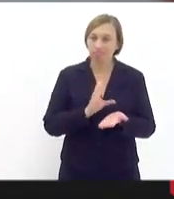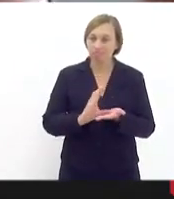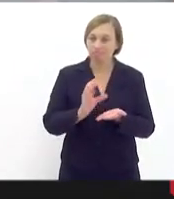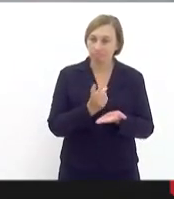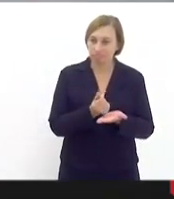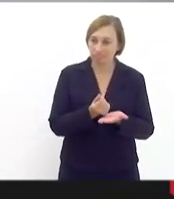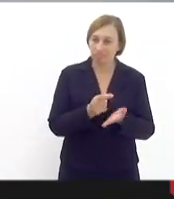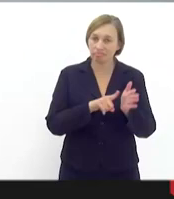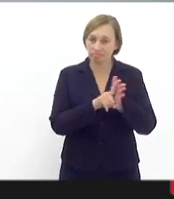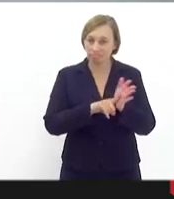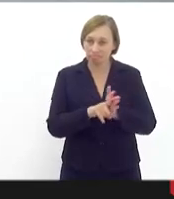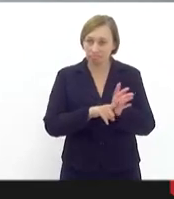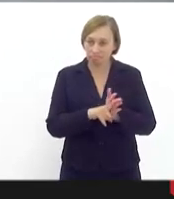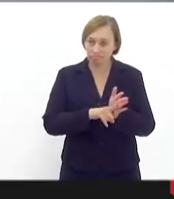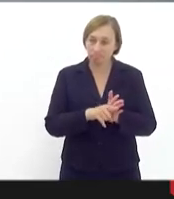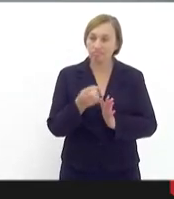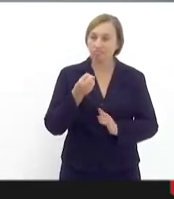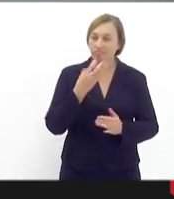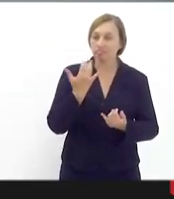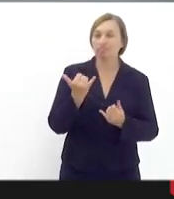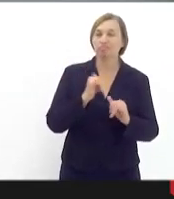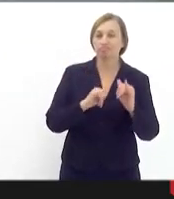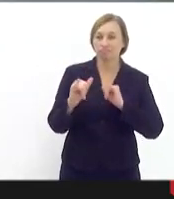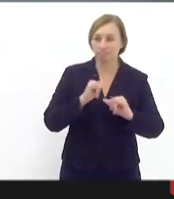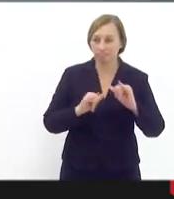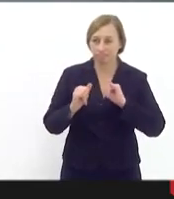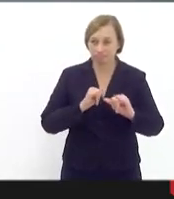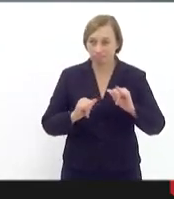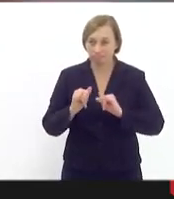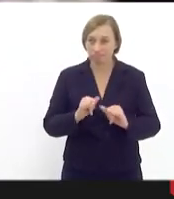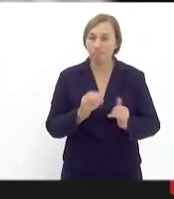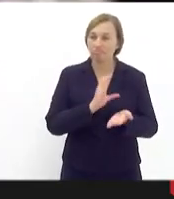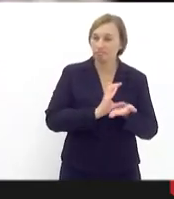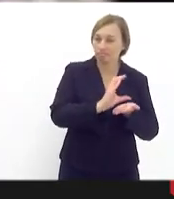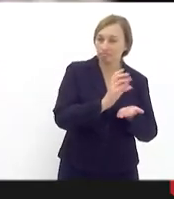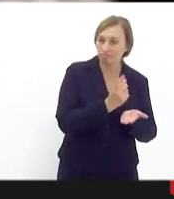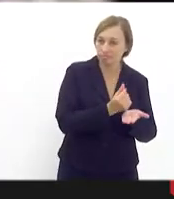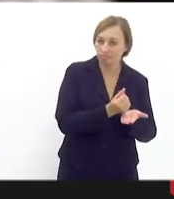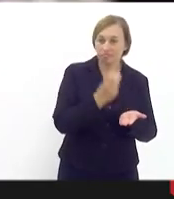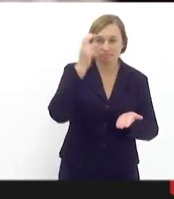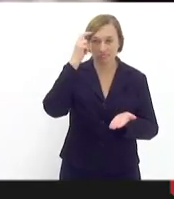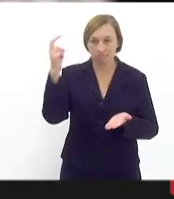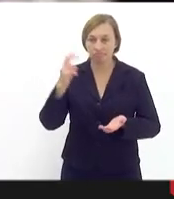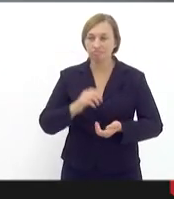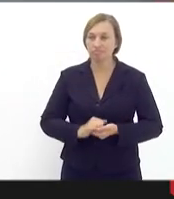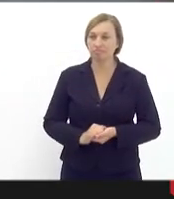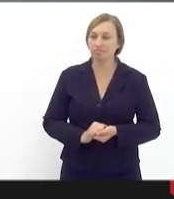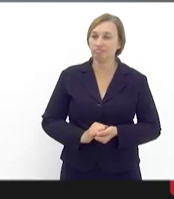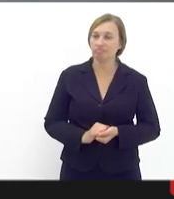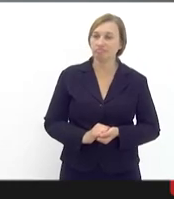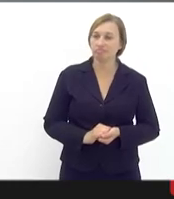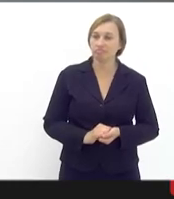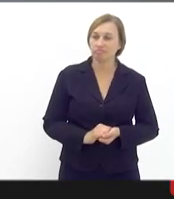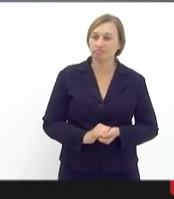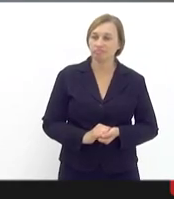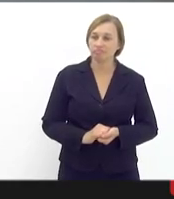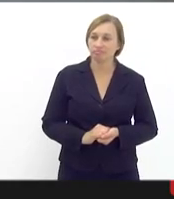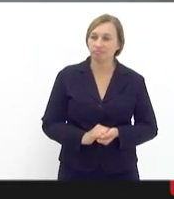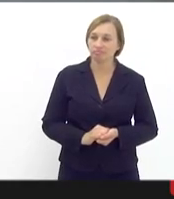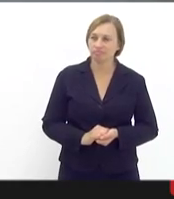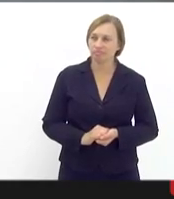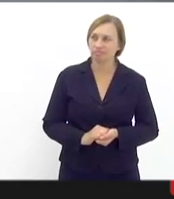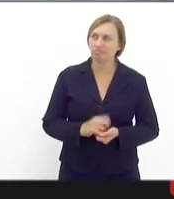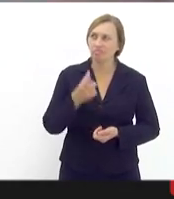pesquisa, recurso para boa informação, recurso para a cultura. Felizmente, há 2 dias atrás, ou